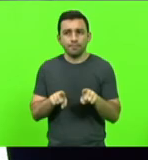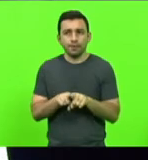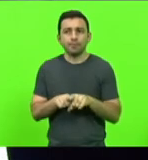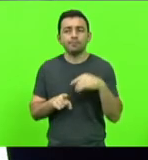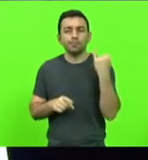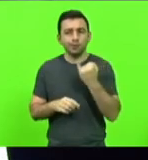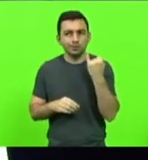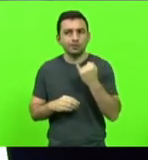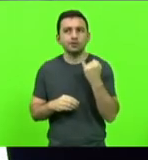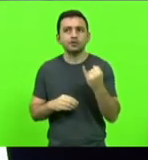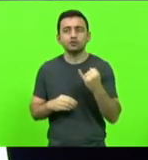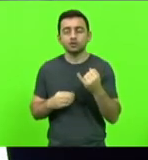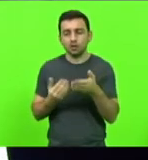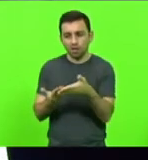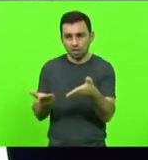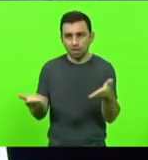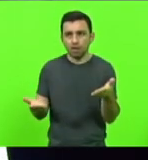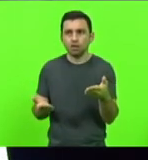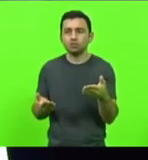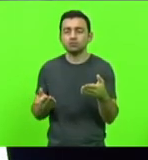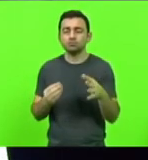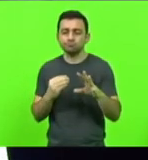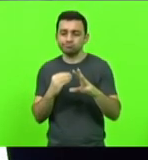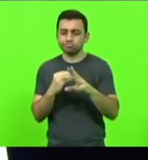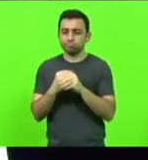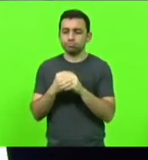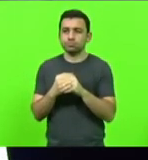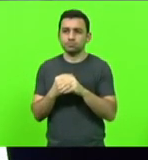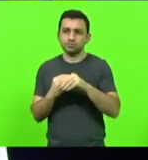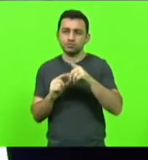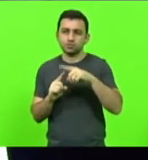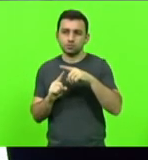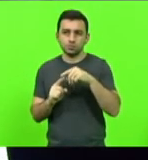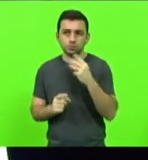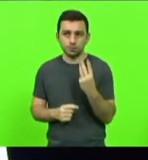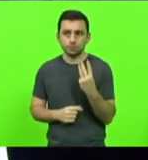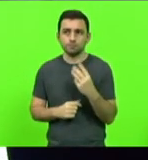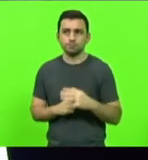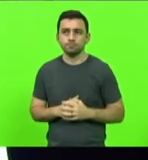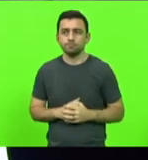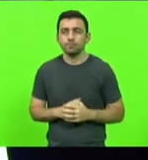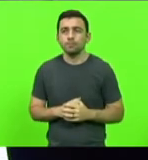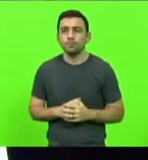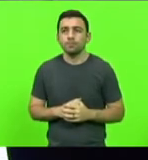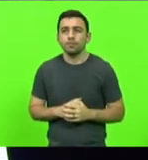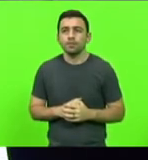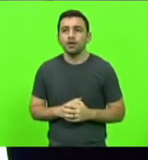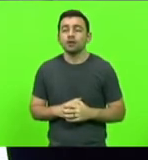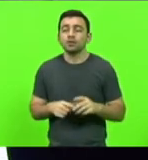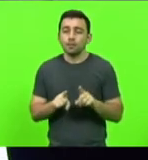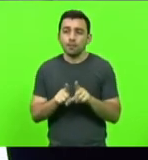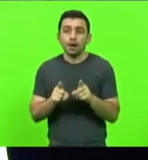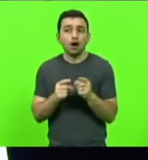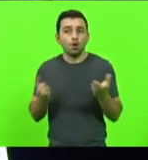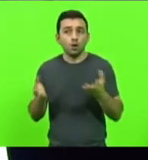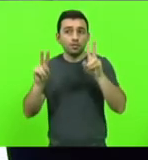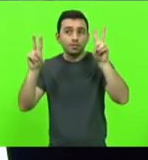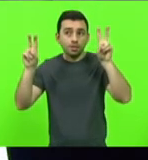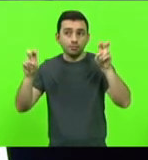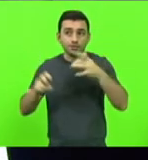também dos pacientes do nível 3. Eu quero também, ainda falando sobre saúde, a